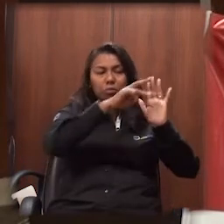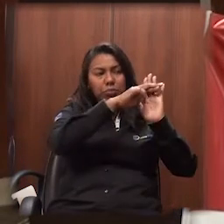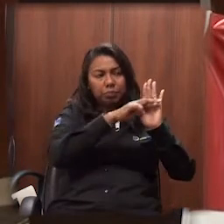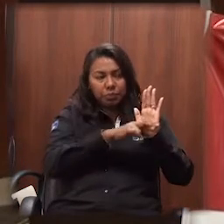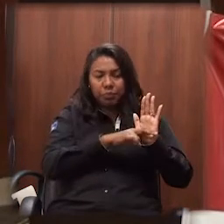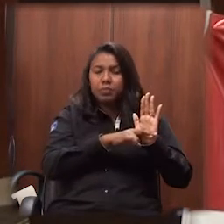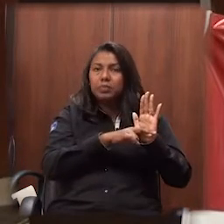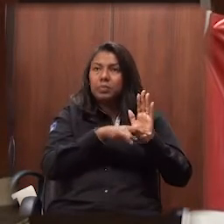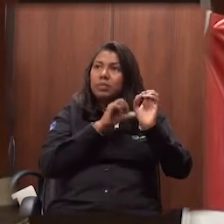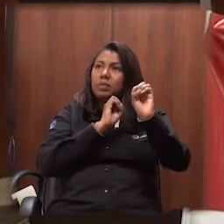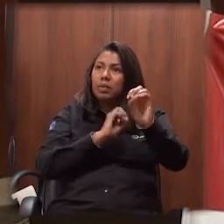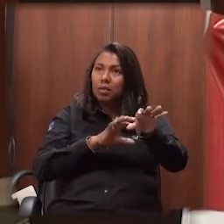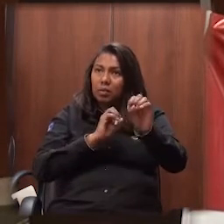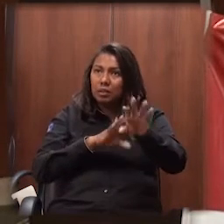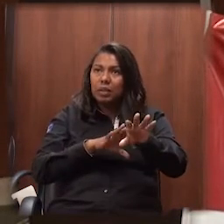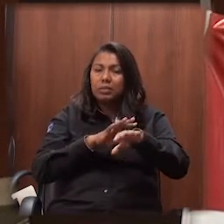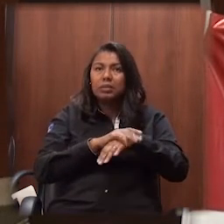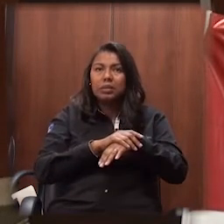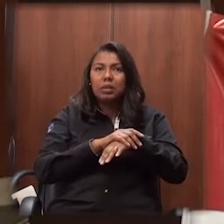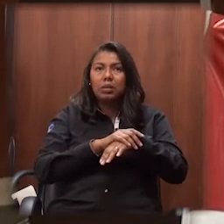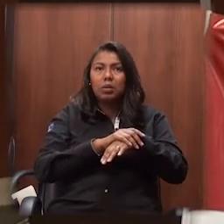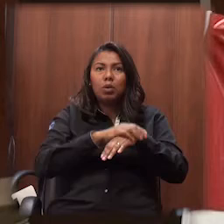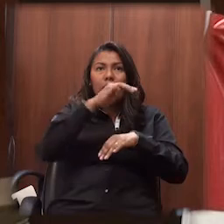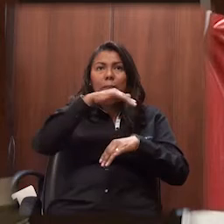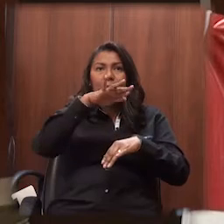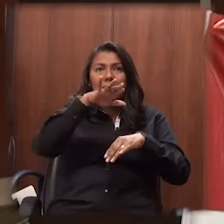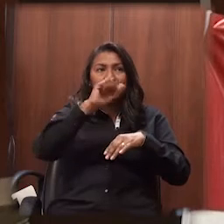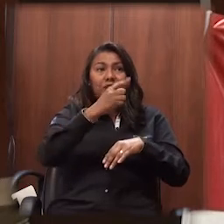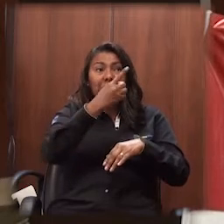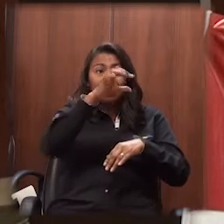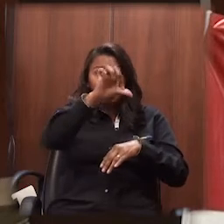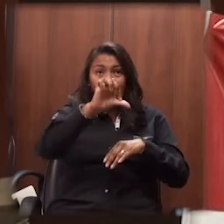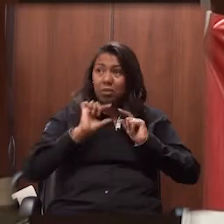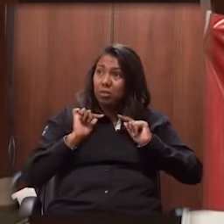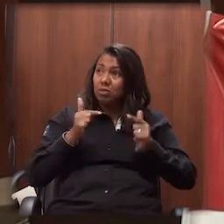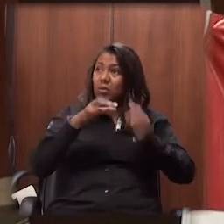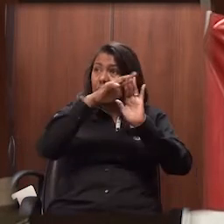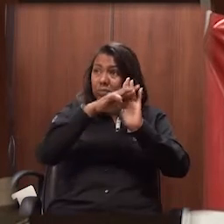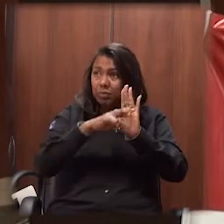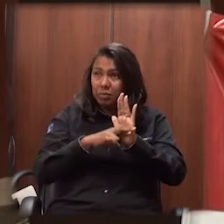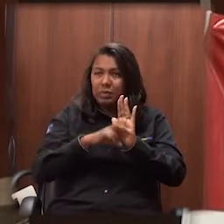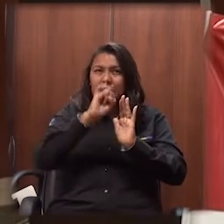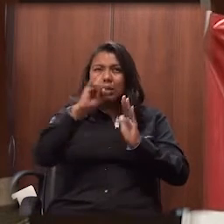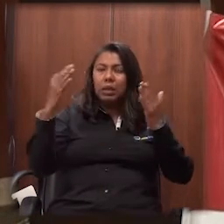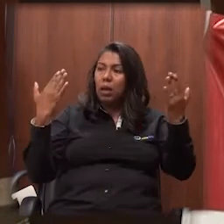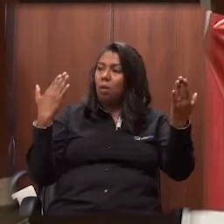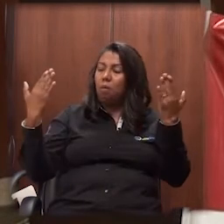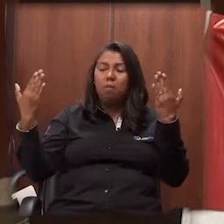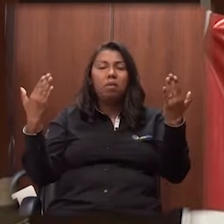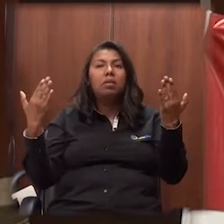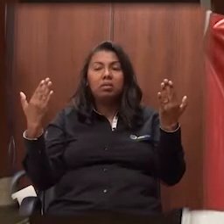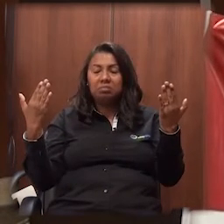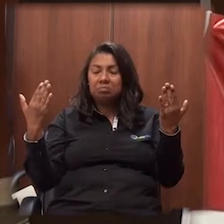programáticas. Educação e Mídia, 19 ações programáticas. E ao comparar, formalmente